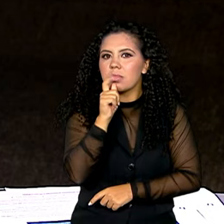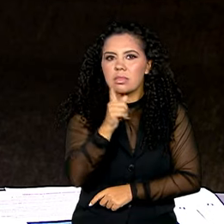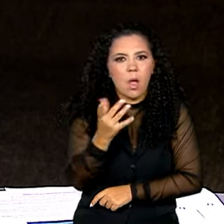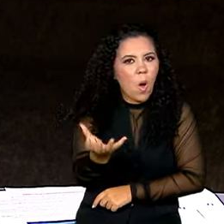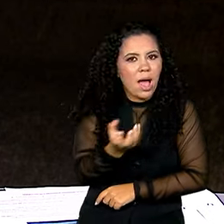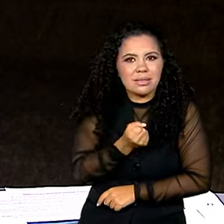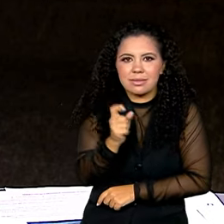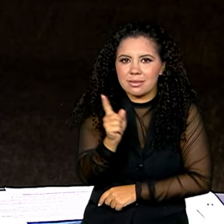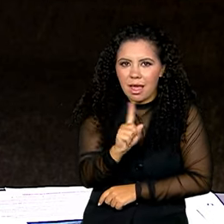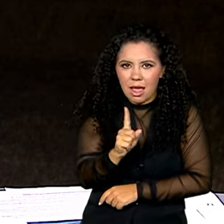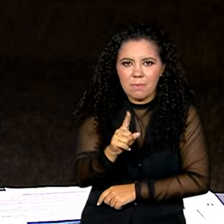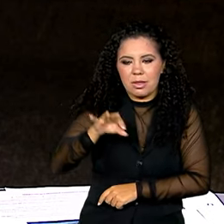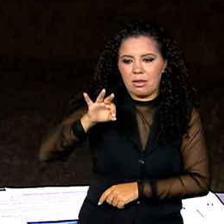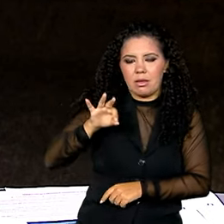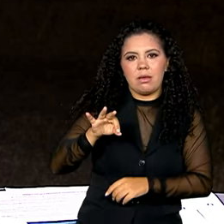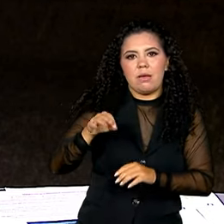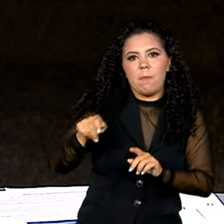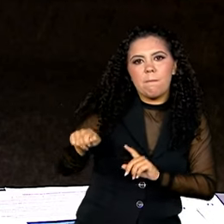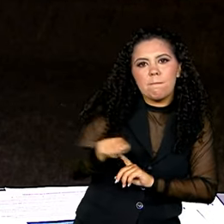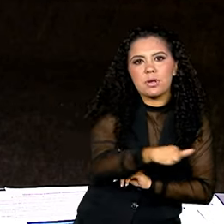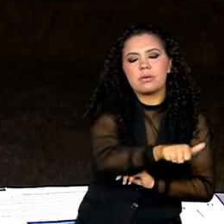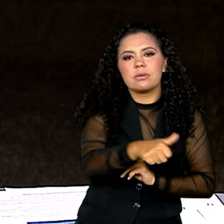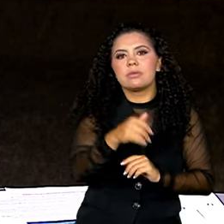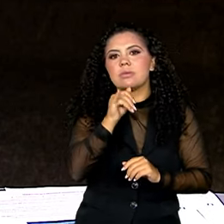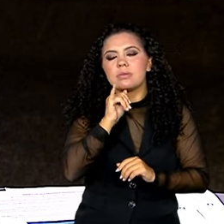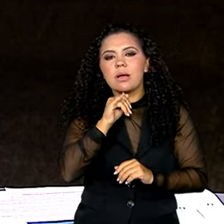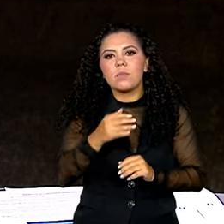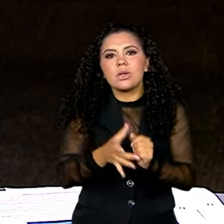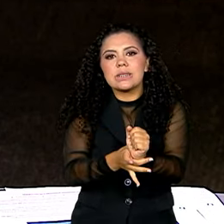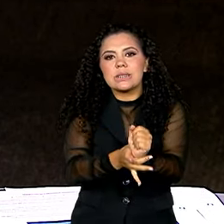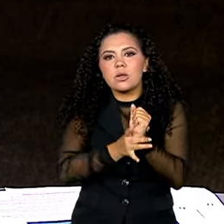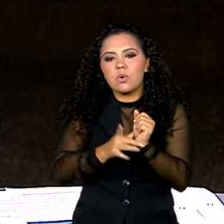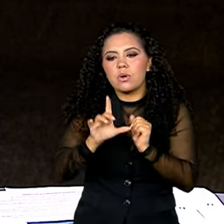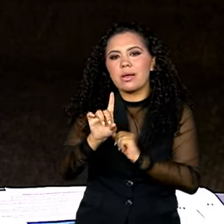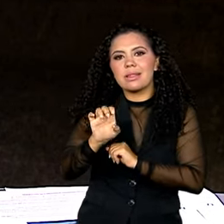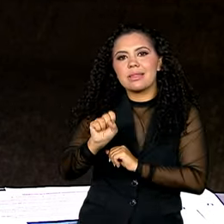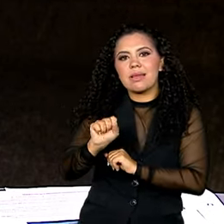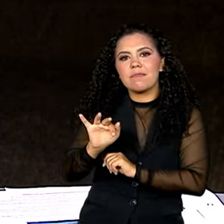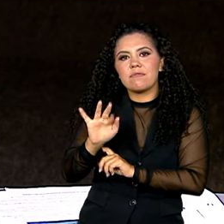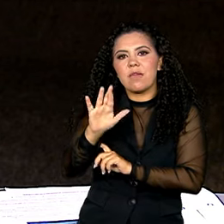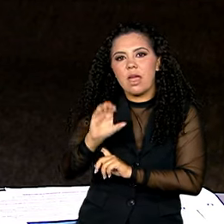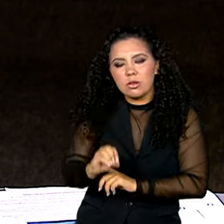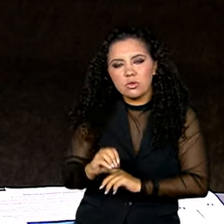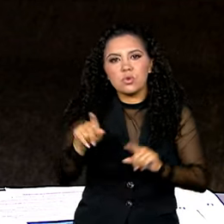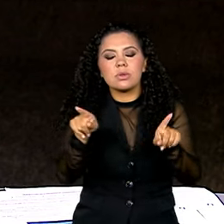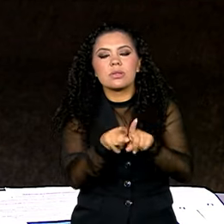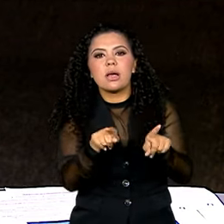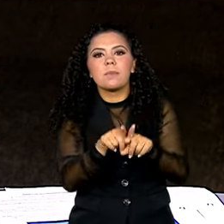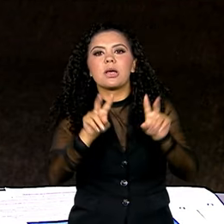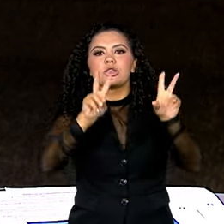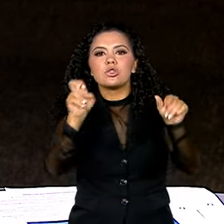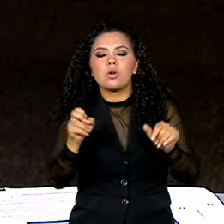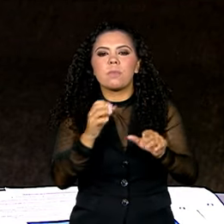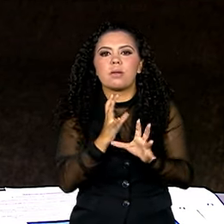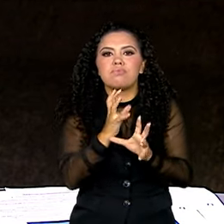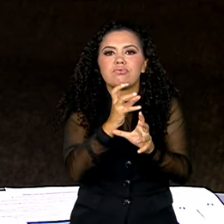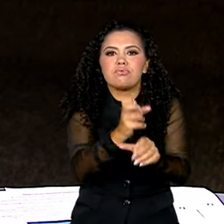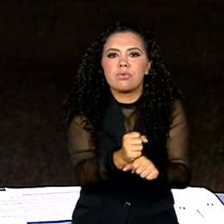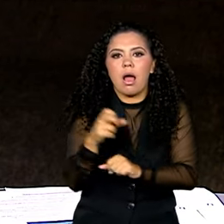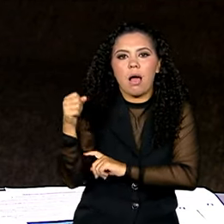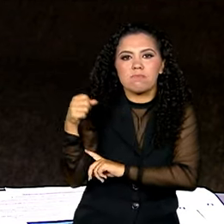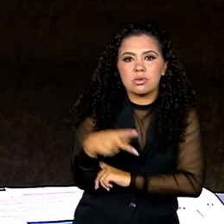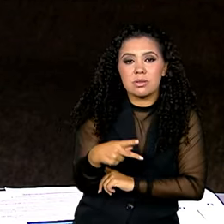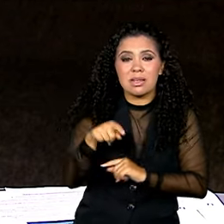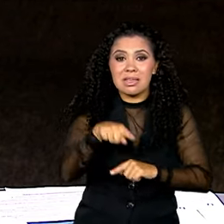jus. Então ele, por exemplo, não recebe o seguro defeso, ele não tem o seu tempo contado para sua aposentadoria. Isso era uma